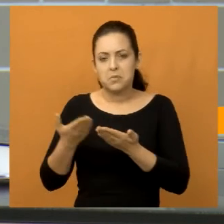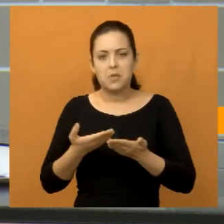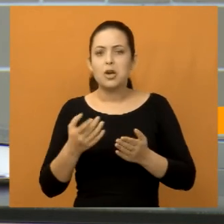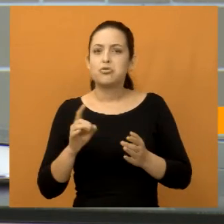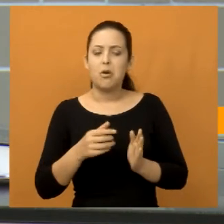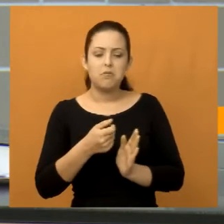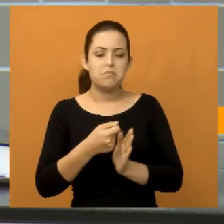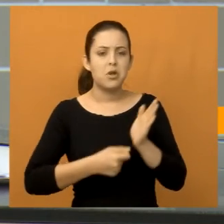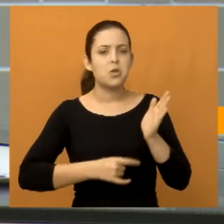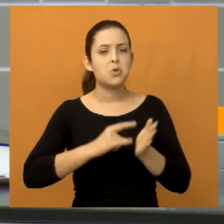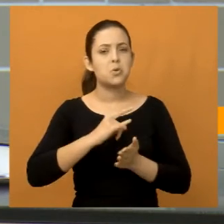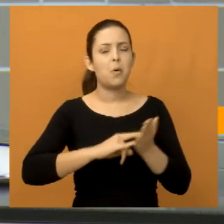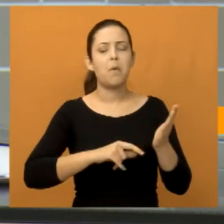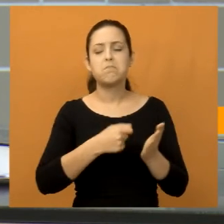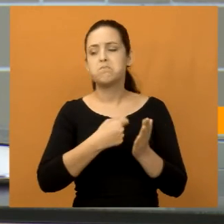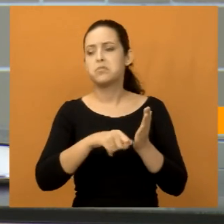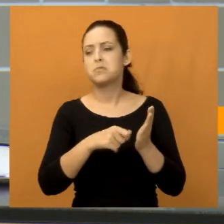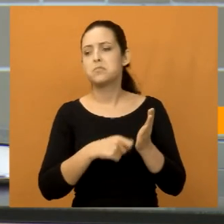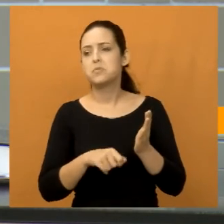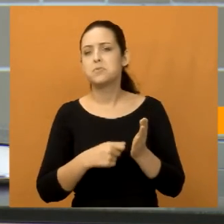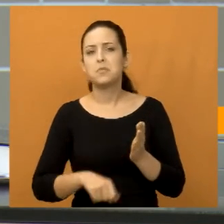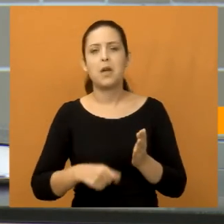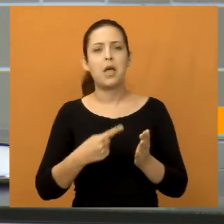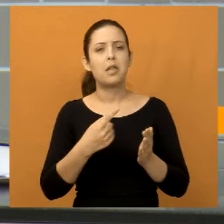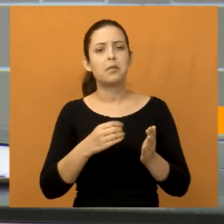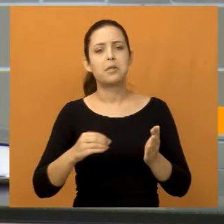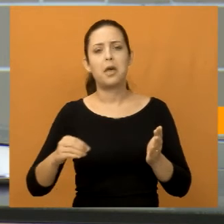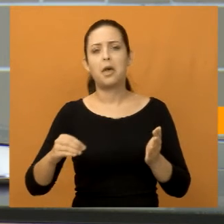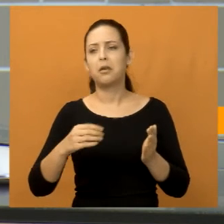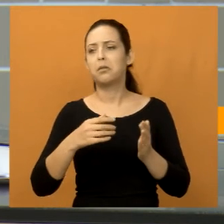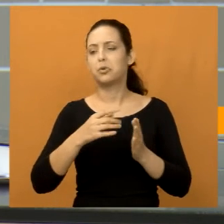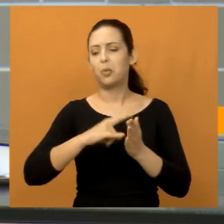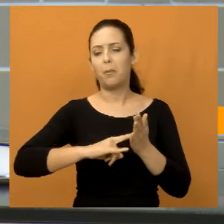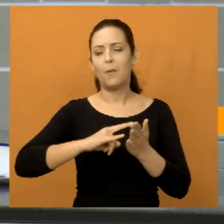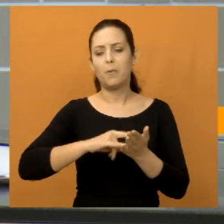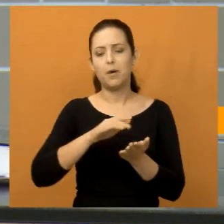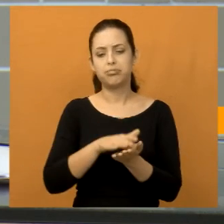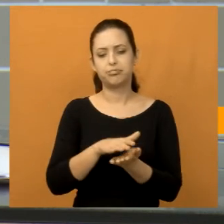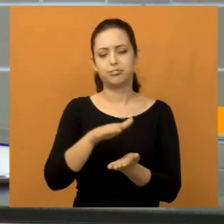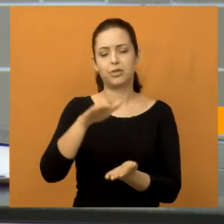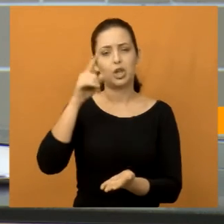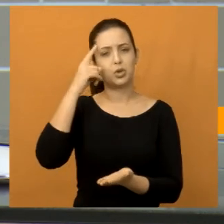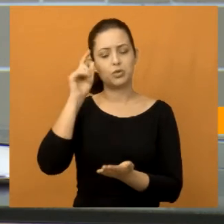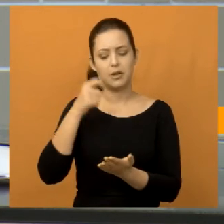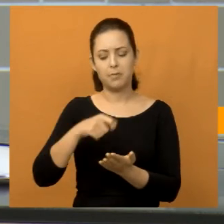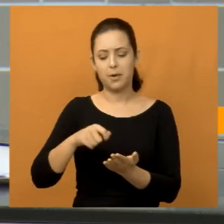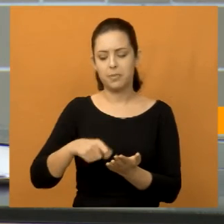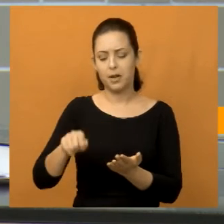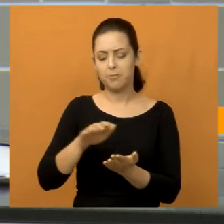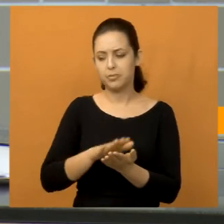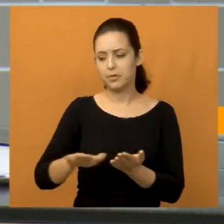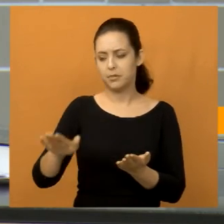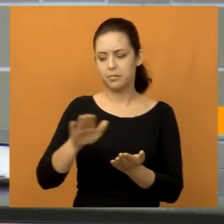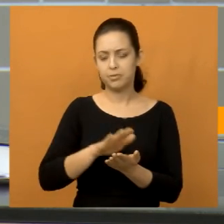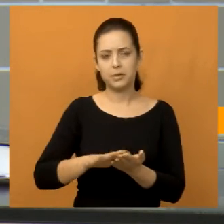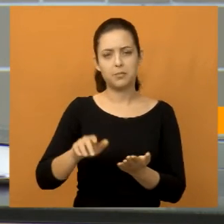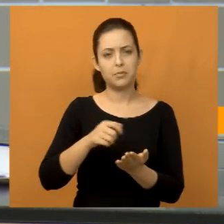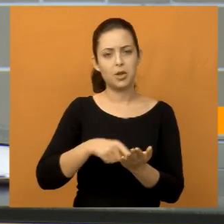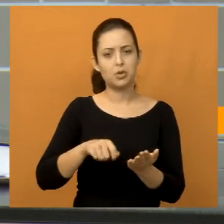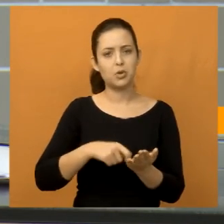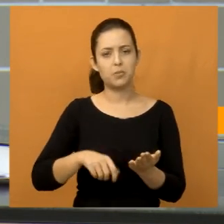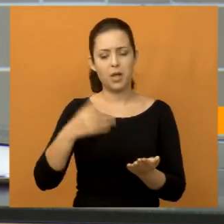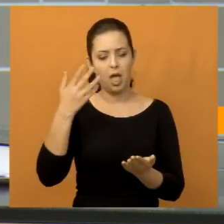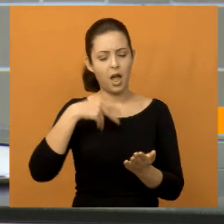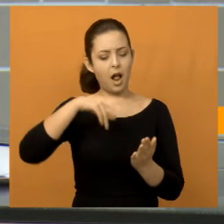assinou o documento, assim como assinava dezenas de outros todos os dias, e que, portanto, não